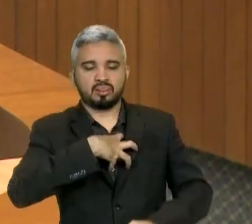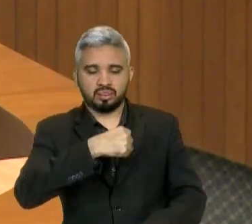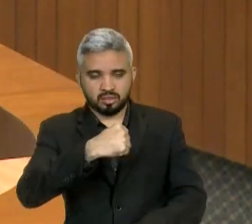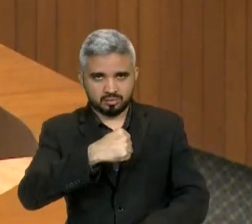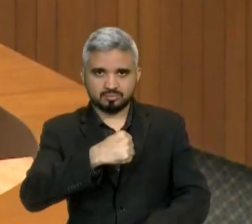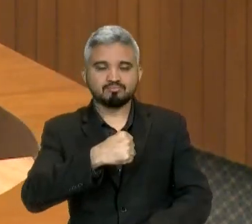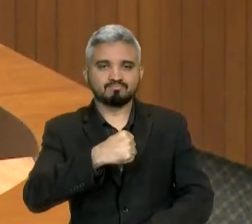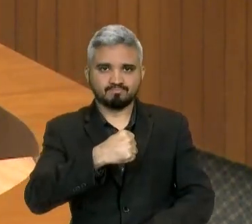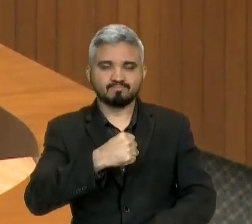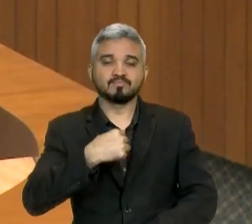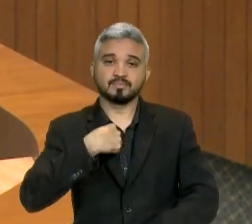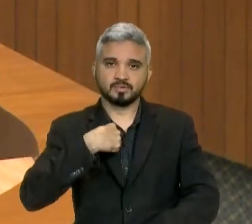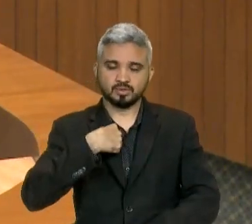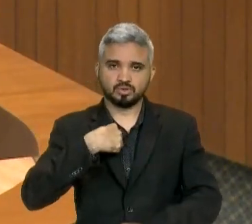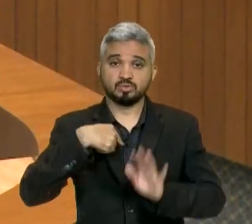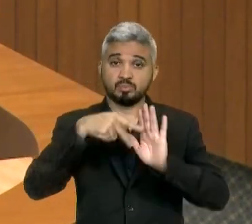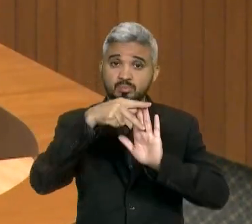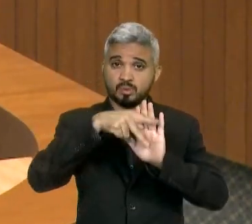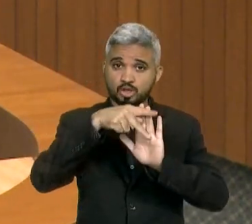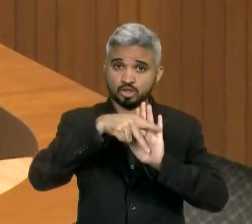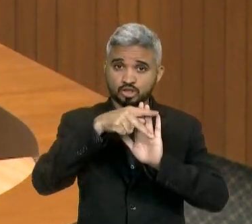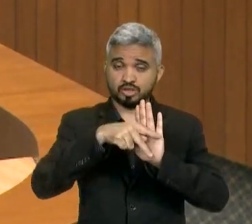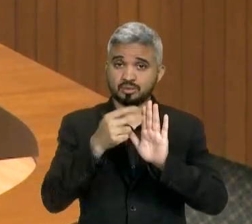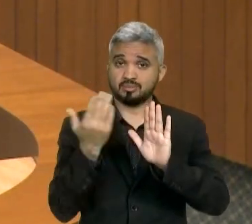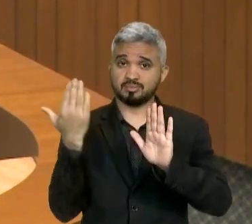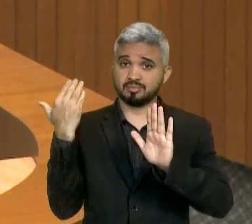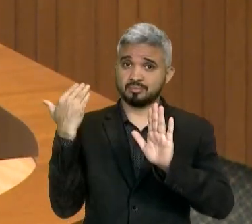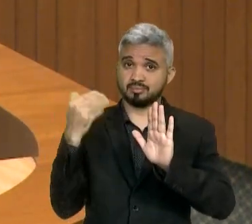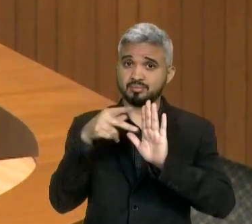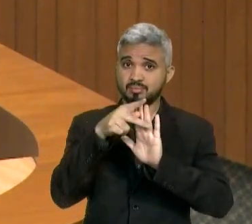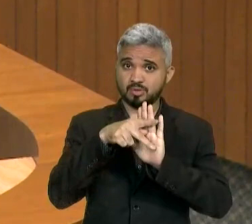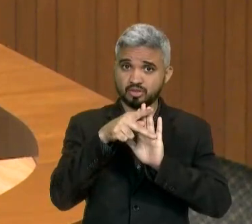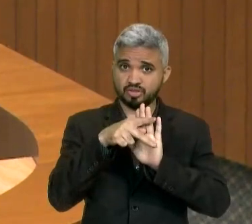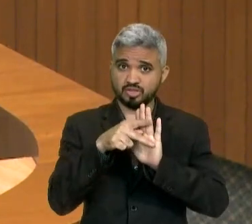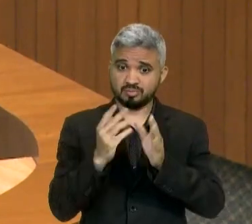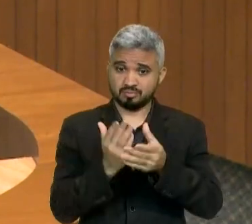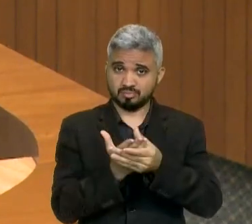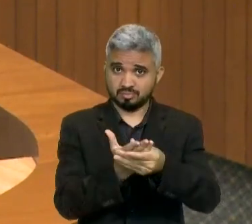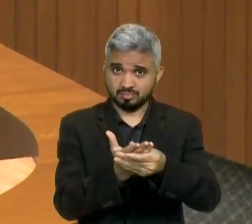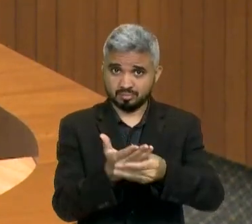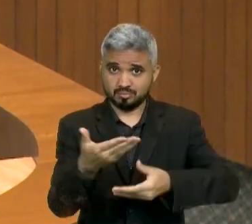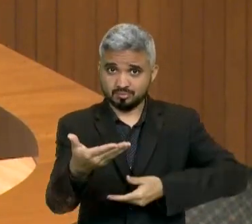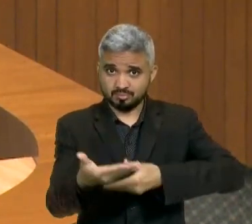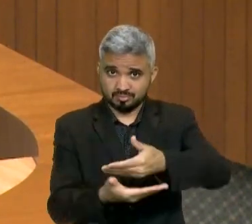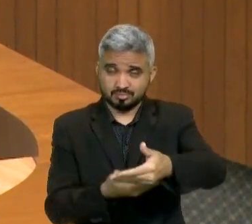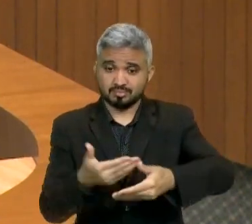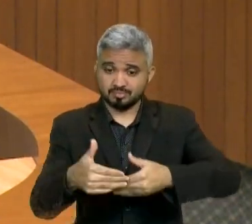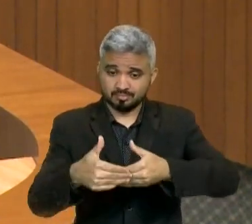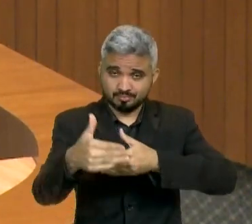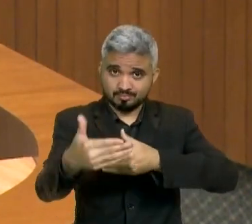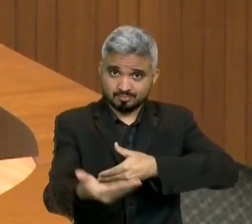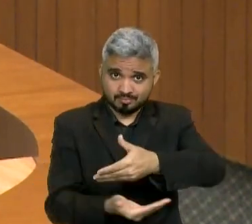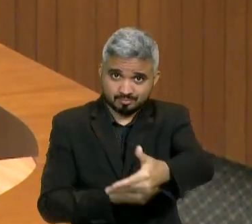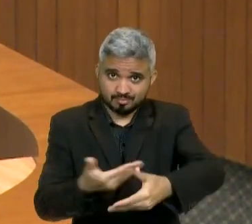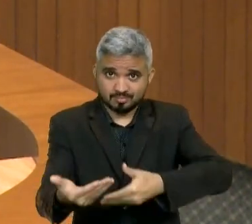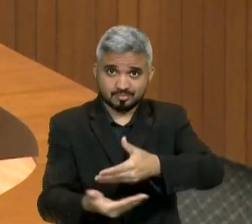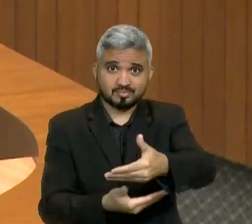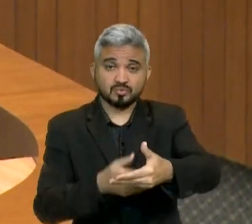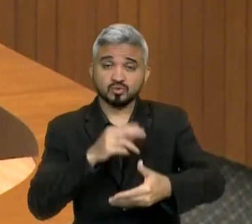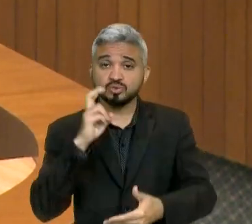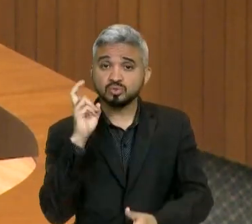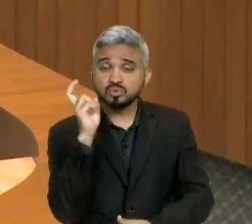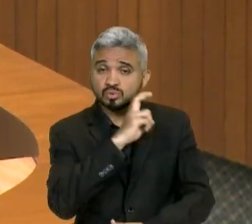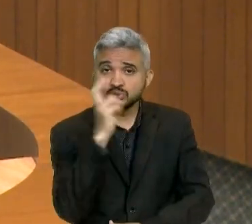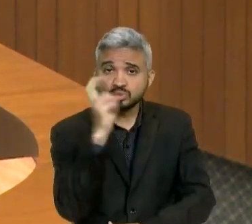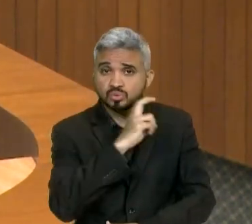Dei entrada nesse projeto há alguns dias, nos próximos dias deve vir a pauta desta casa, tramitando inclusive em regime de urgência,